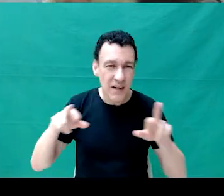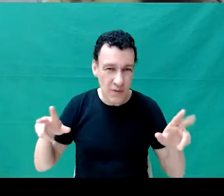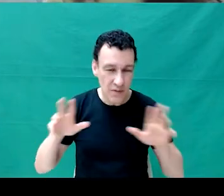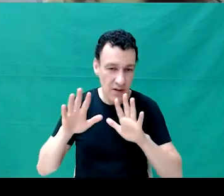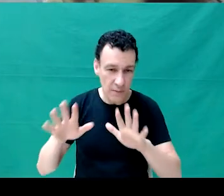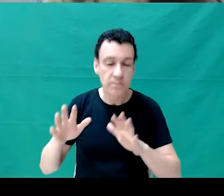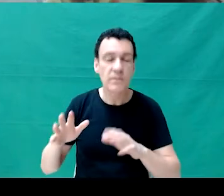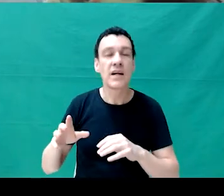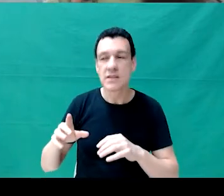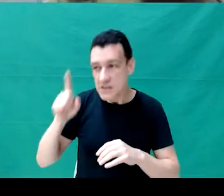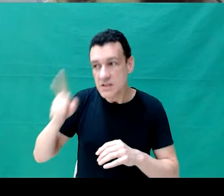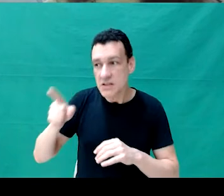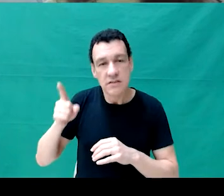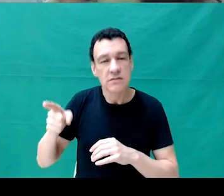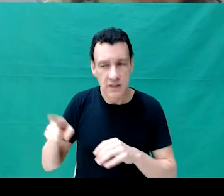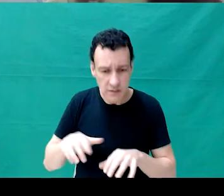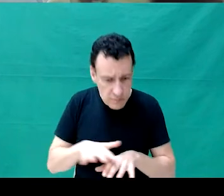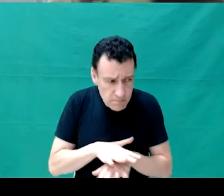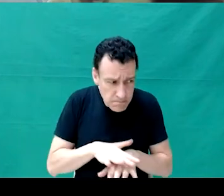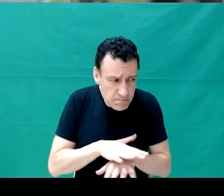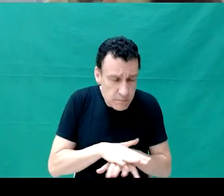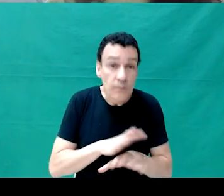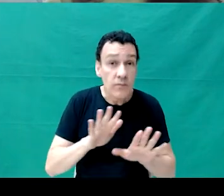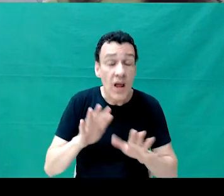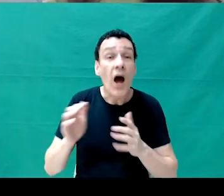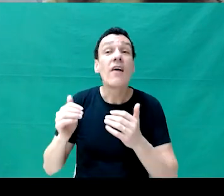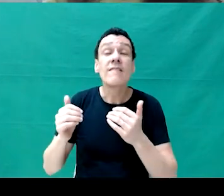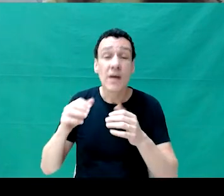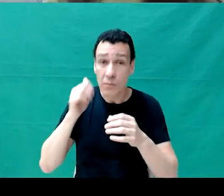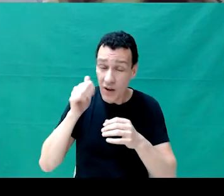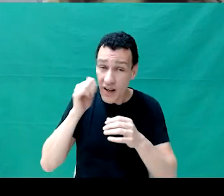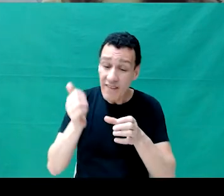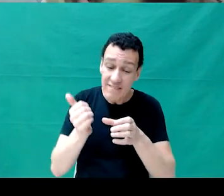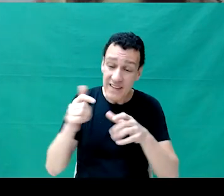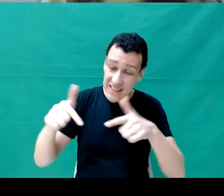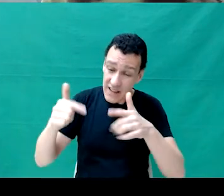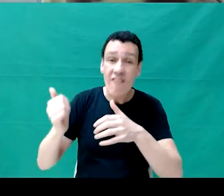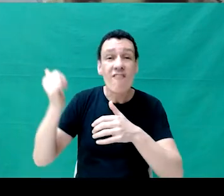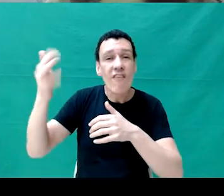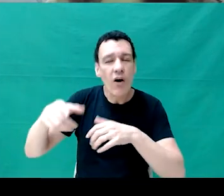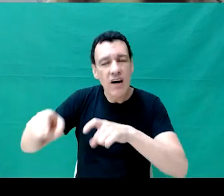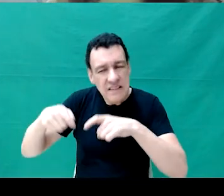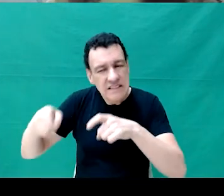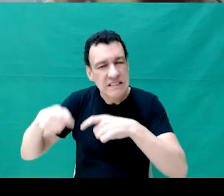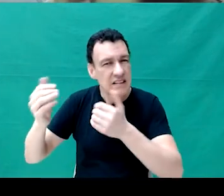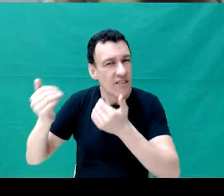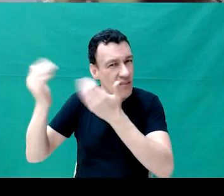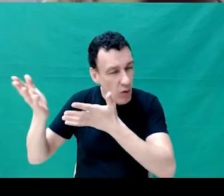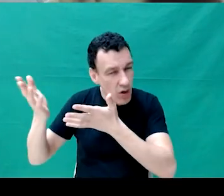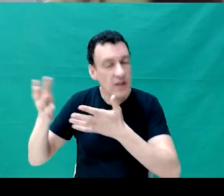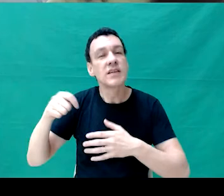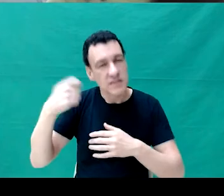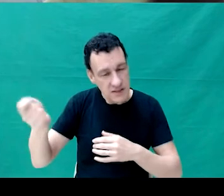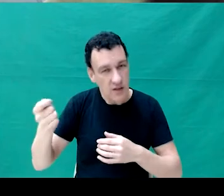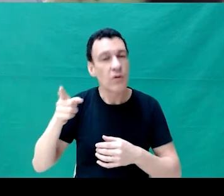lado de fora, que eram consideradas animais, as de dentro de casa, elas eram domesticadas. Então,